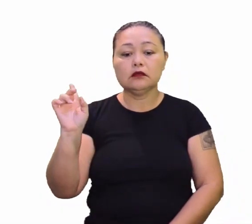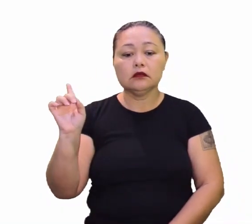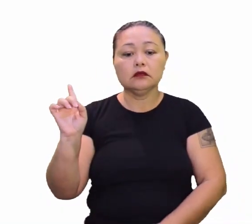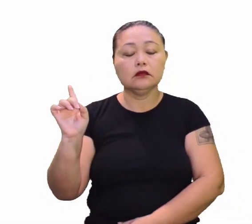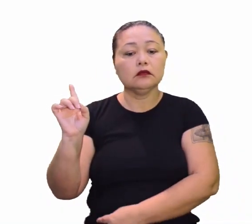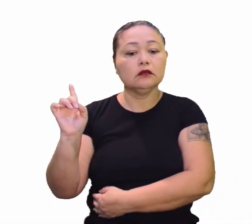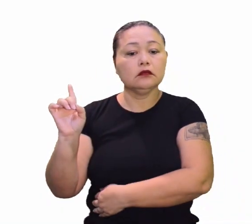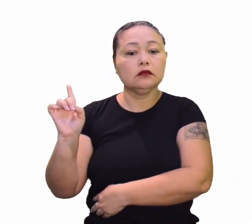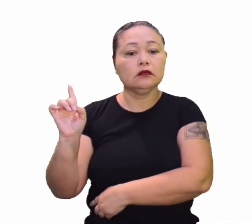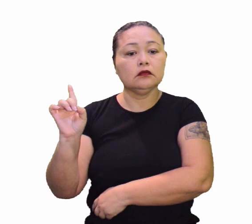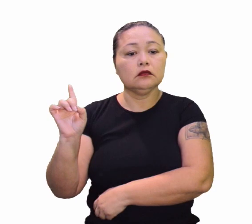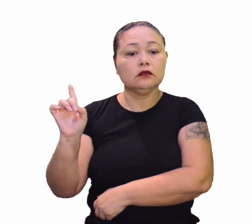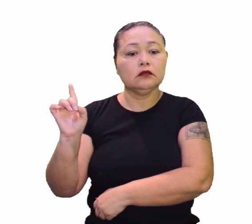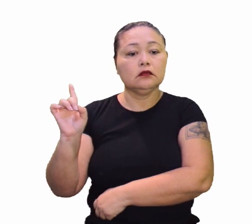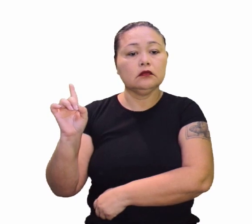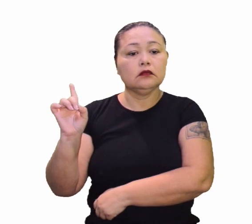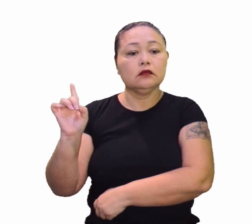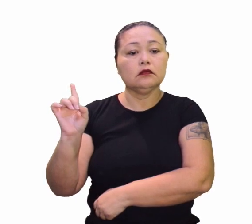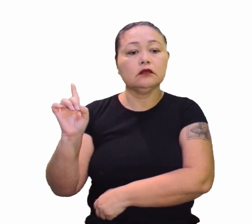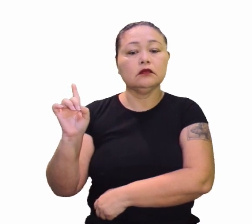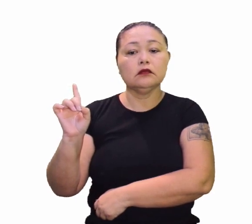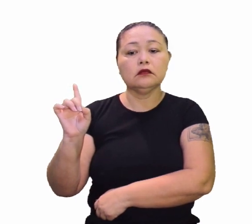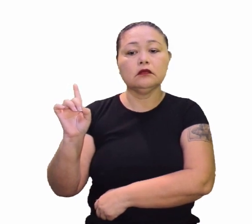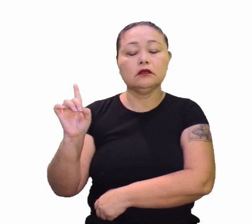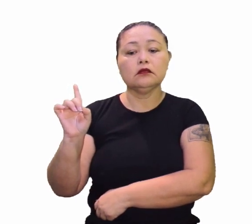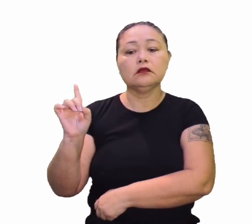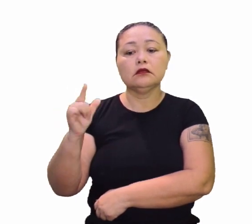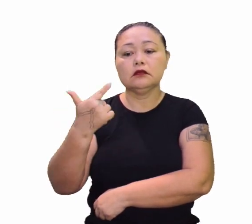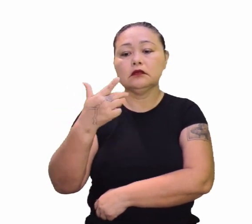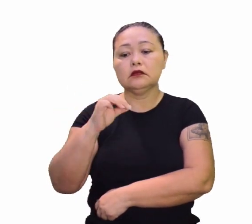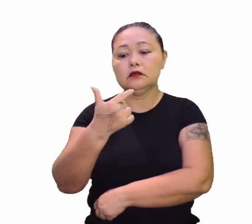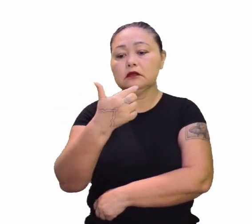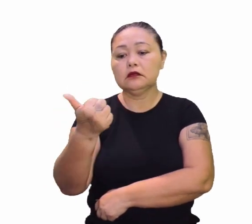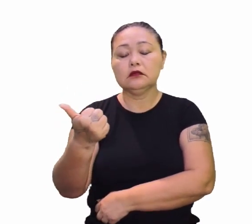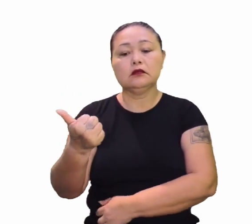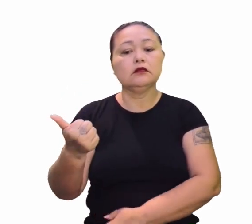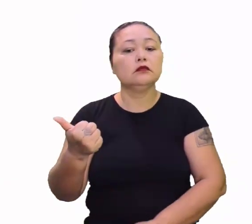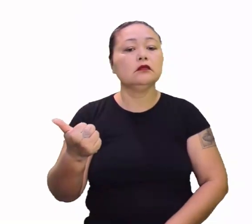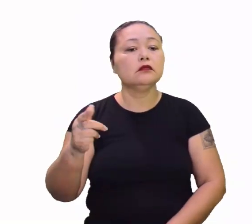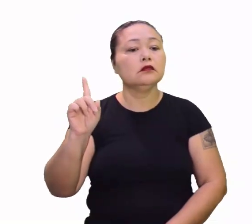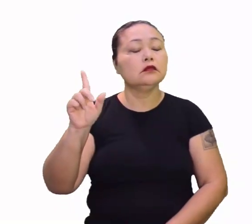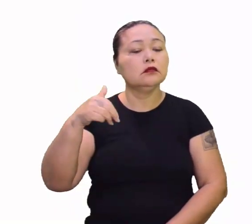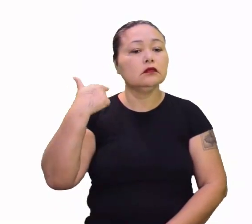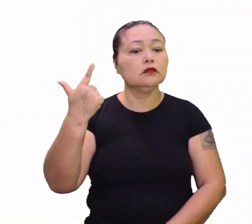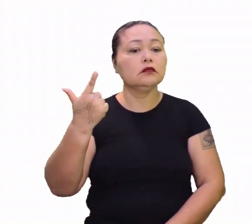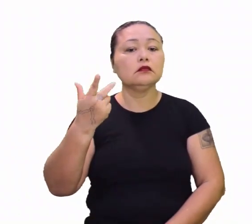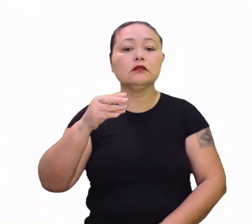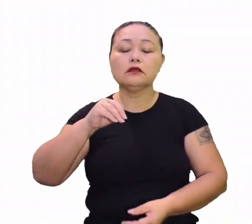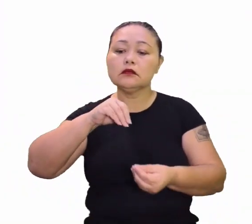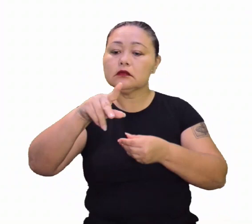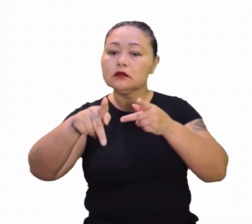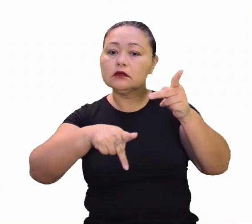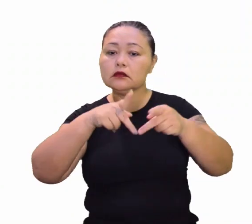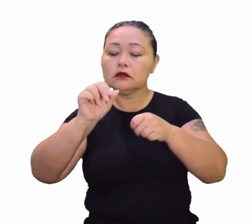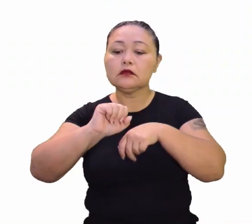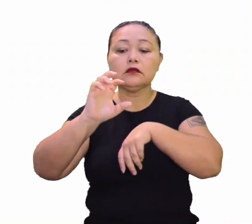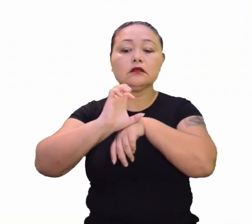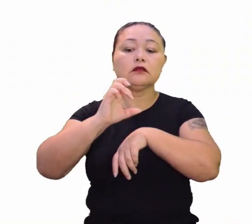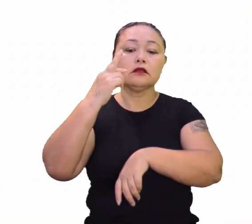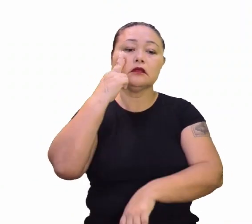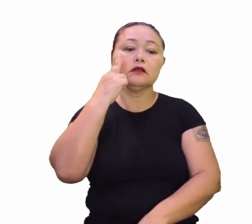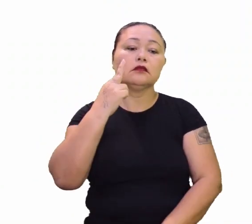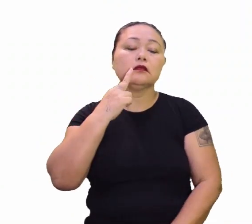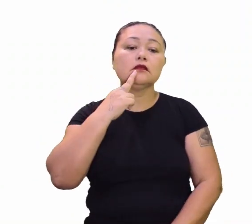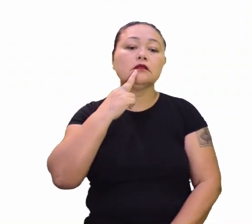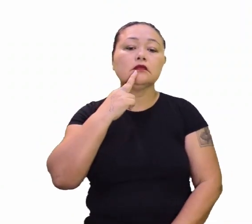Só faltou aqui, né, que era 2021, né? Vamos lá. Falamos sobre a distribuição da população